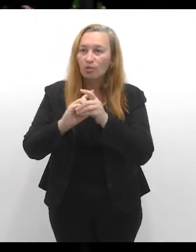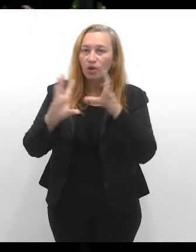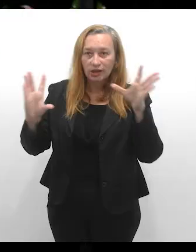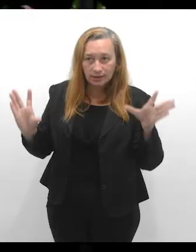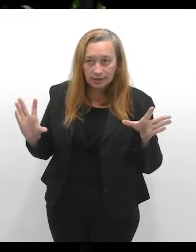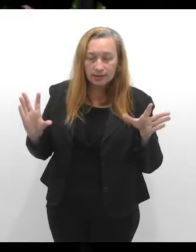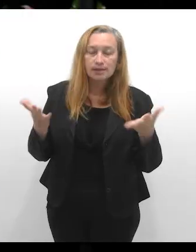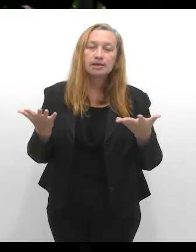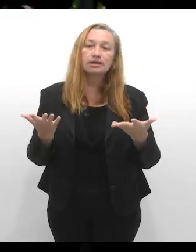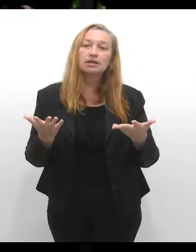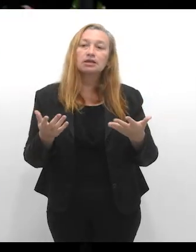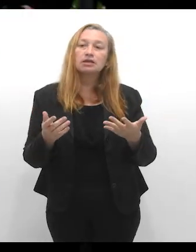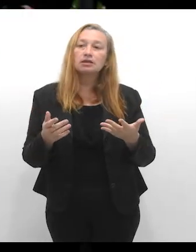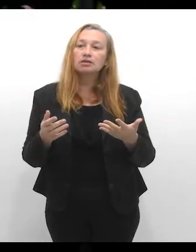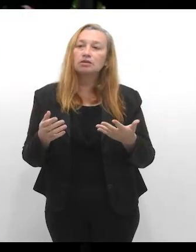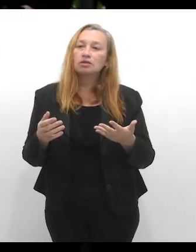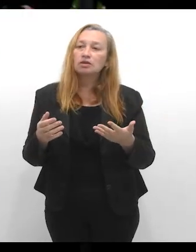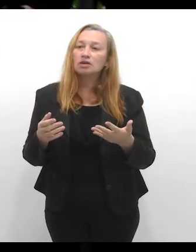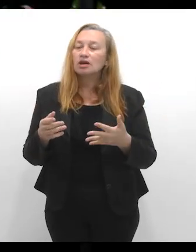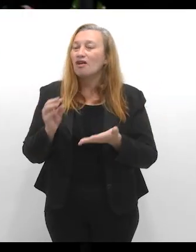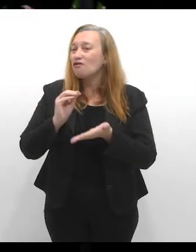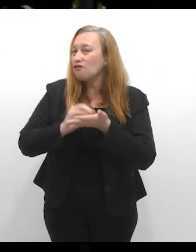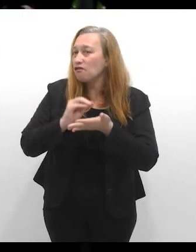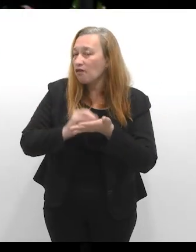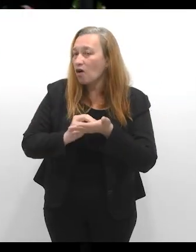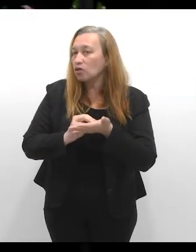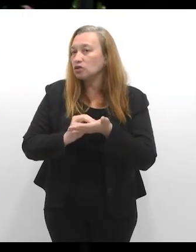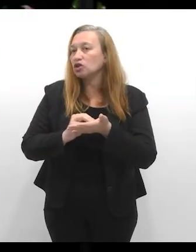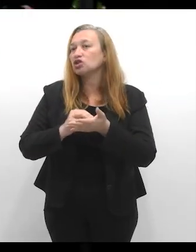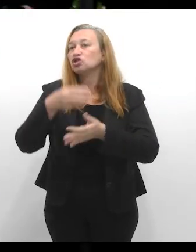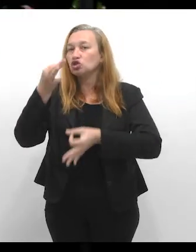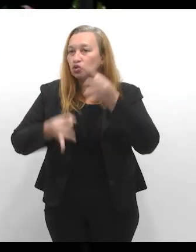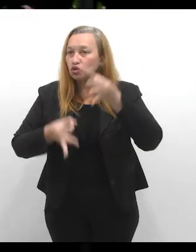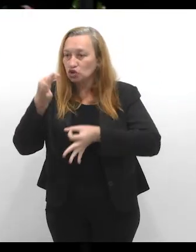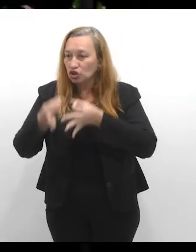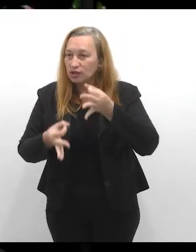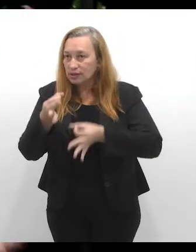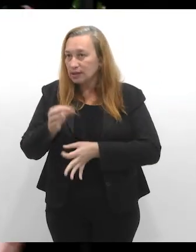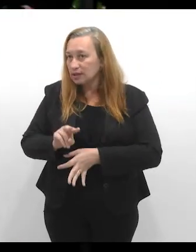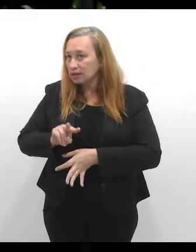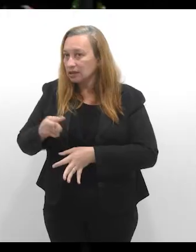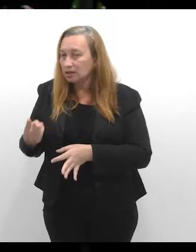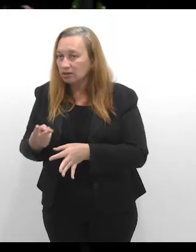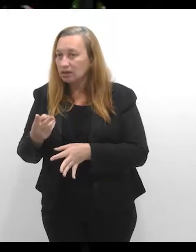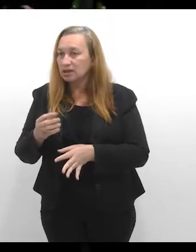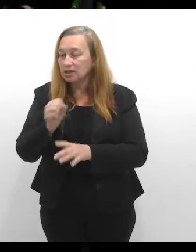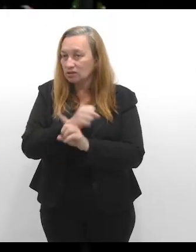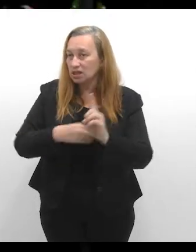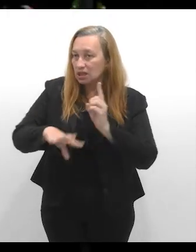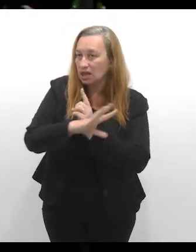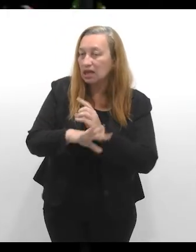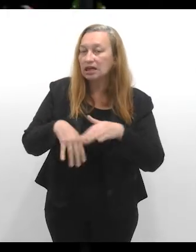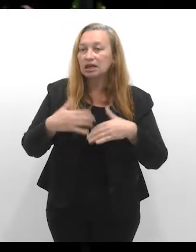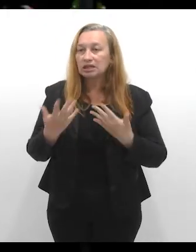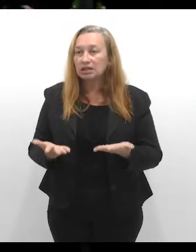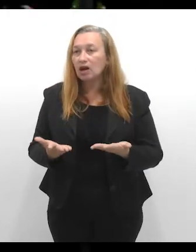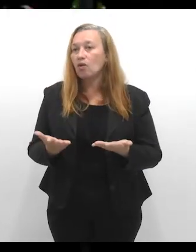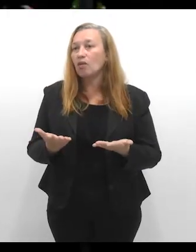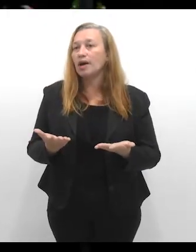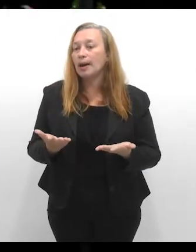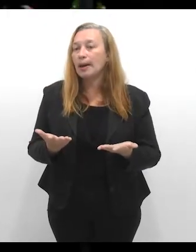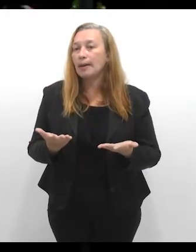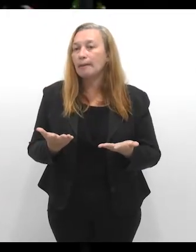outras jovens democracias, digamos assim, tem muito a ver com a falta que uma justiça de transição gera nessas sociedades, né?